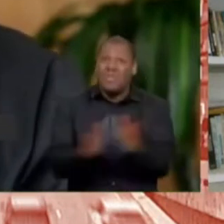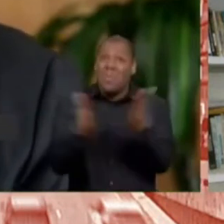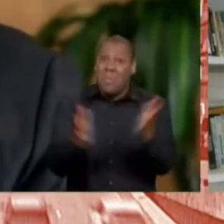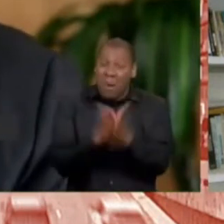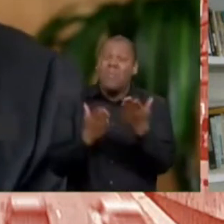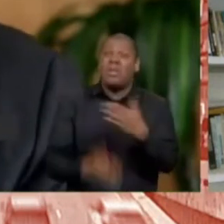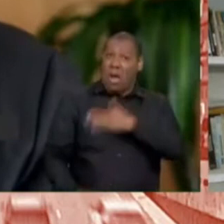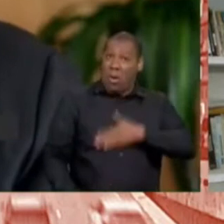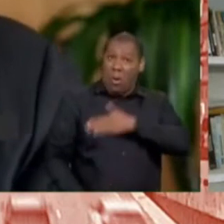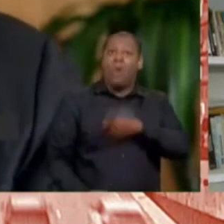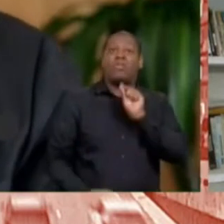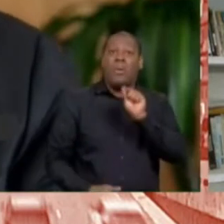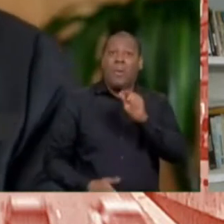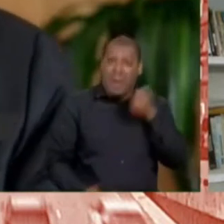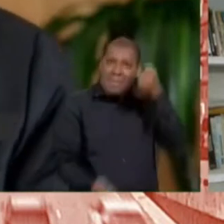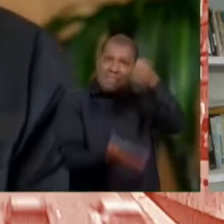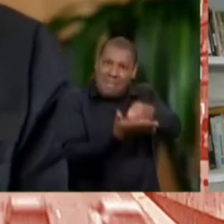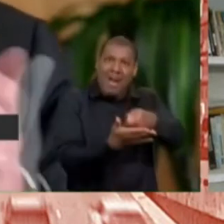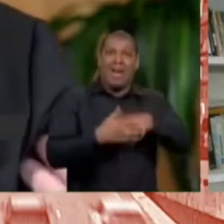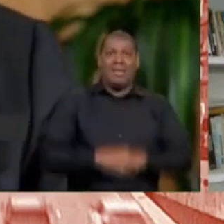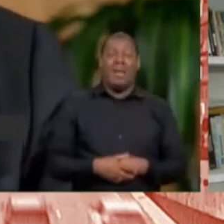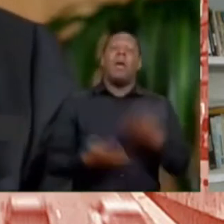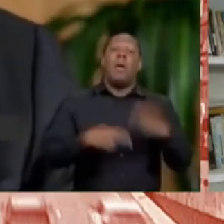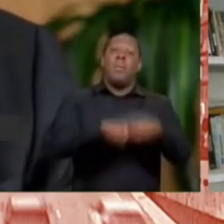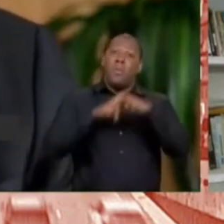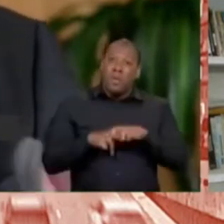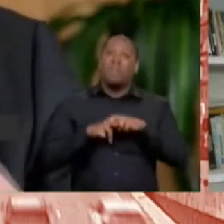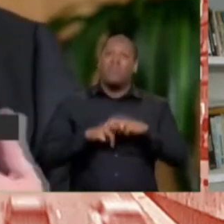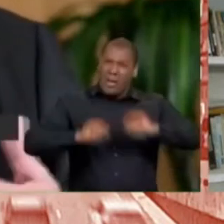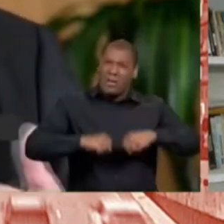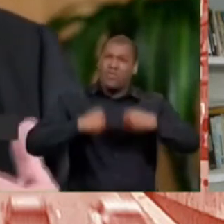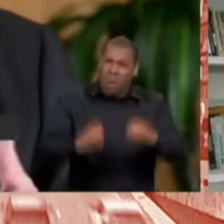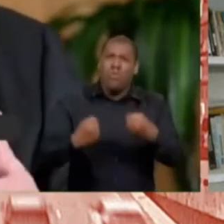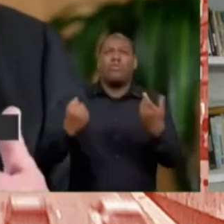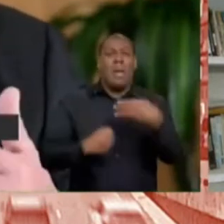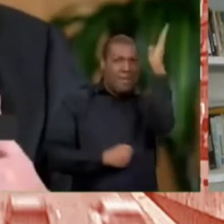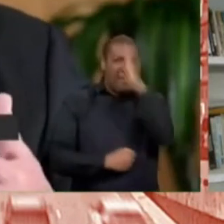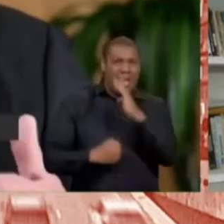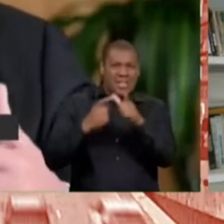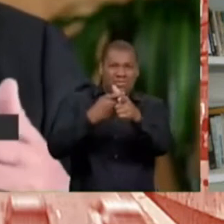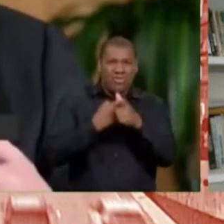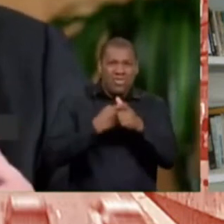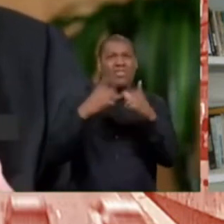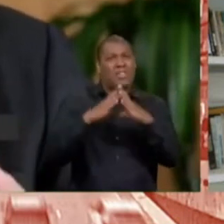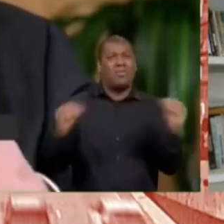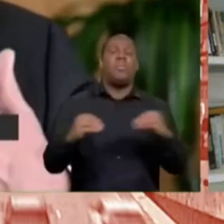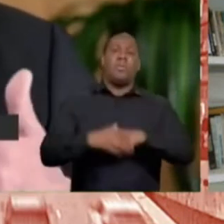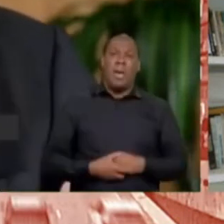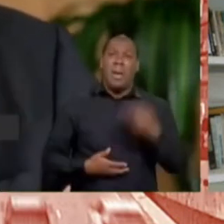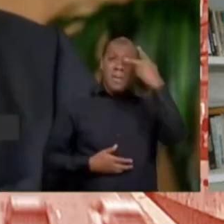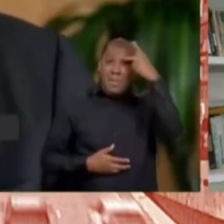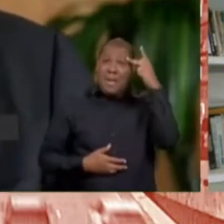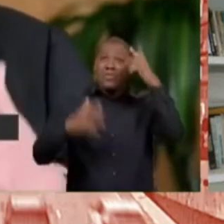até R$ 100. Veja bem, até R$ 100. Então, como é que eles ficaram devendo esses R$ 100 ou até